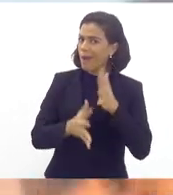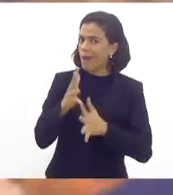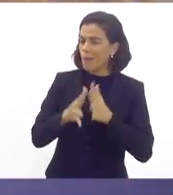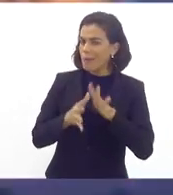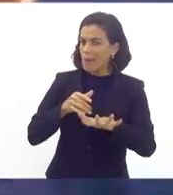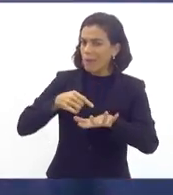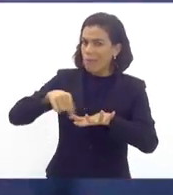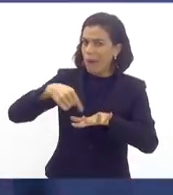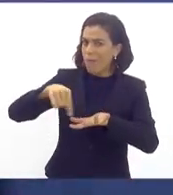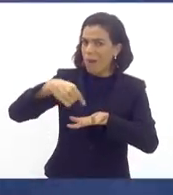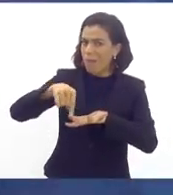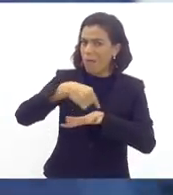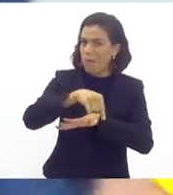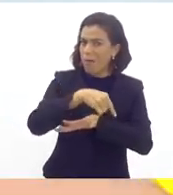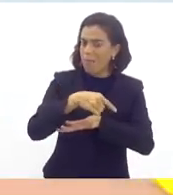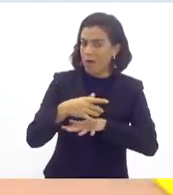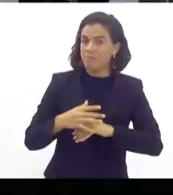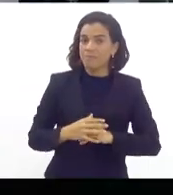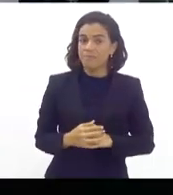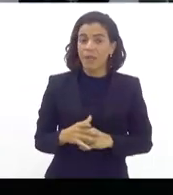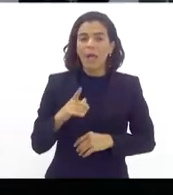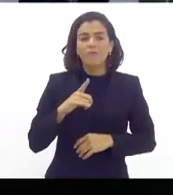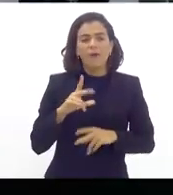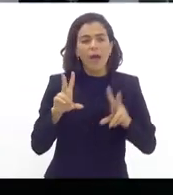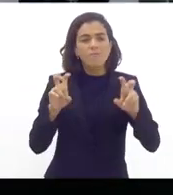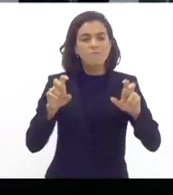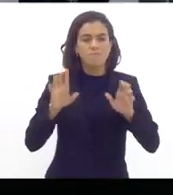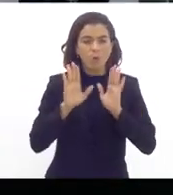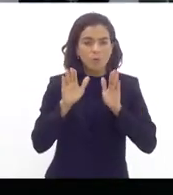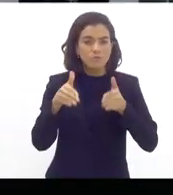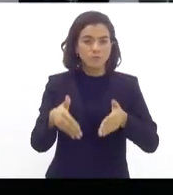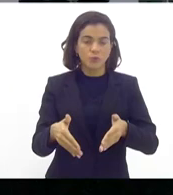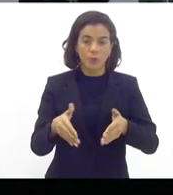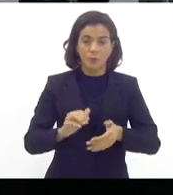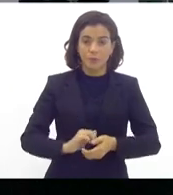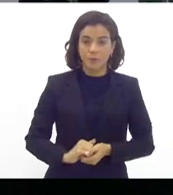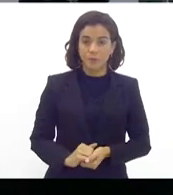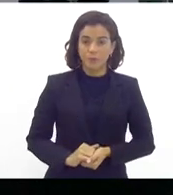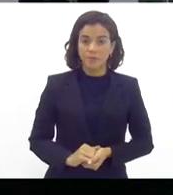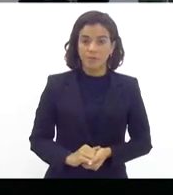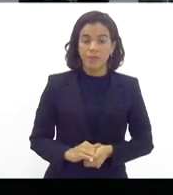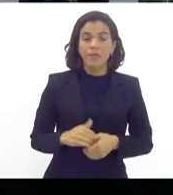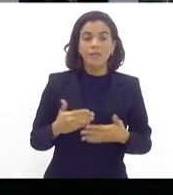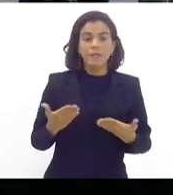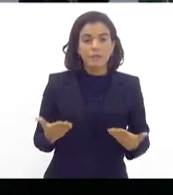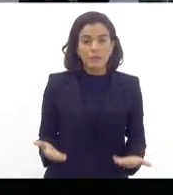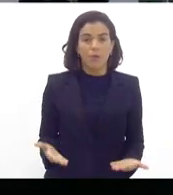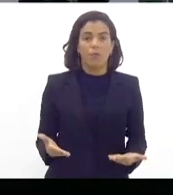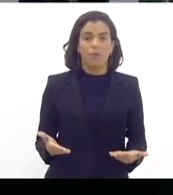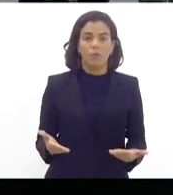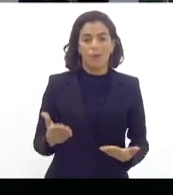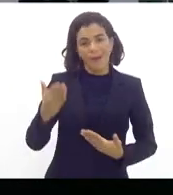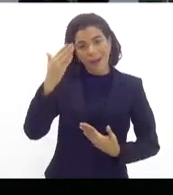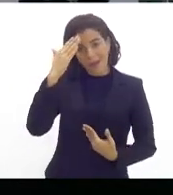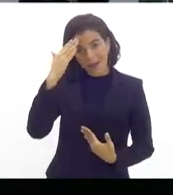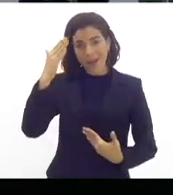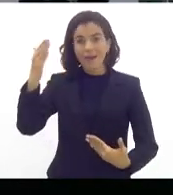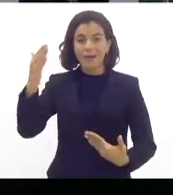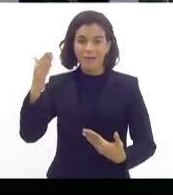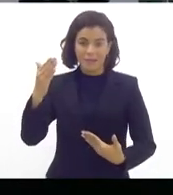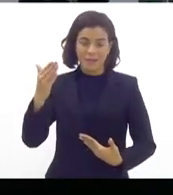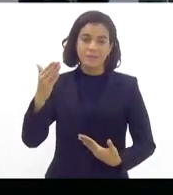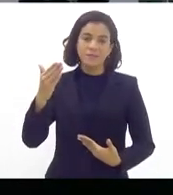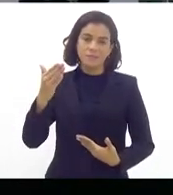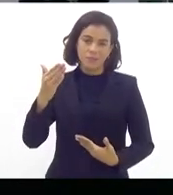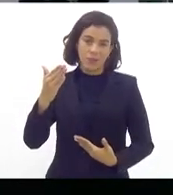O debate vai trazer mais alguma questão mais pontual. Bom, vamos, então, agradecendo aí a intervenção